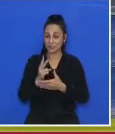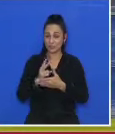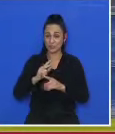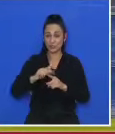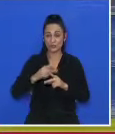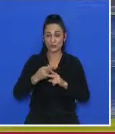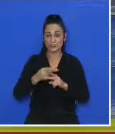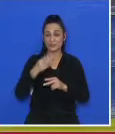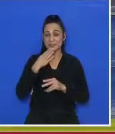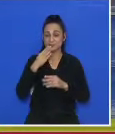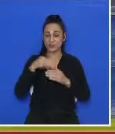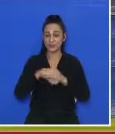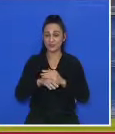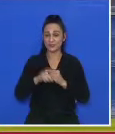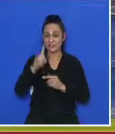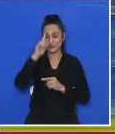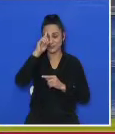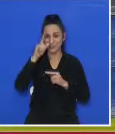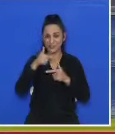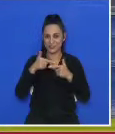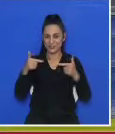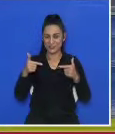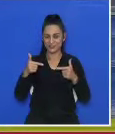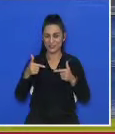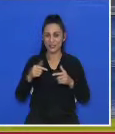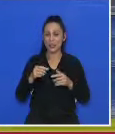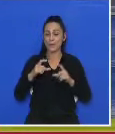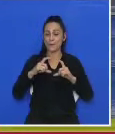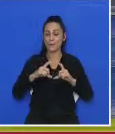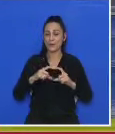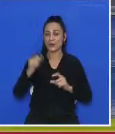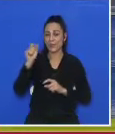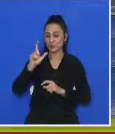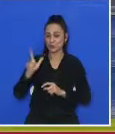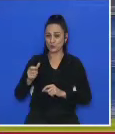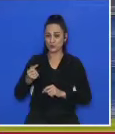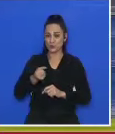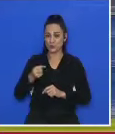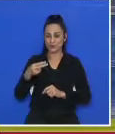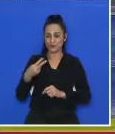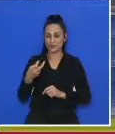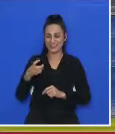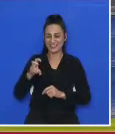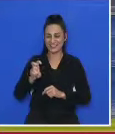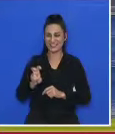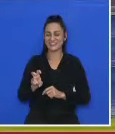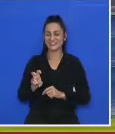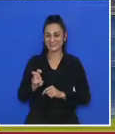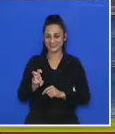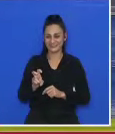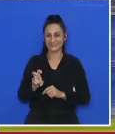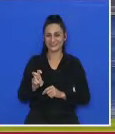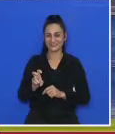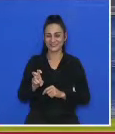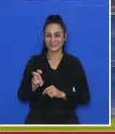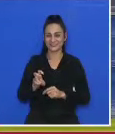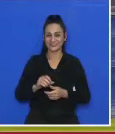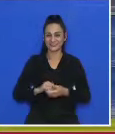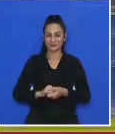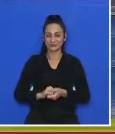sequência da dupla cena, tem time mania, tem dia de sorte. Bola azul, número 25. Azul,